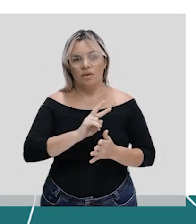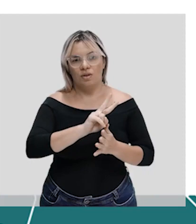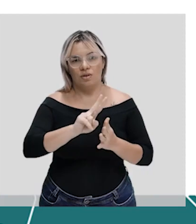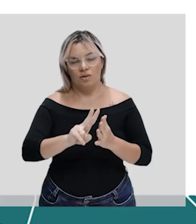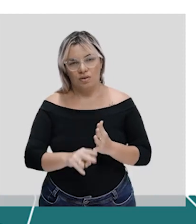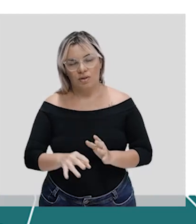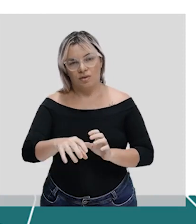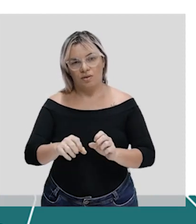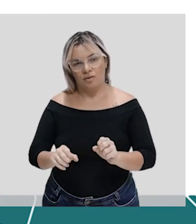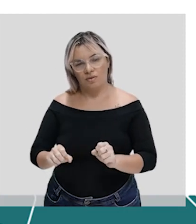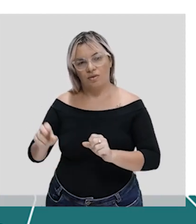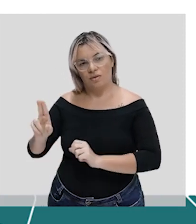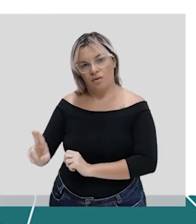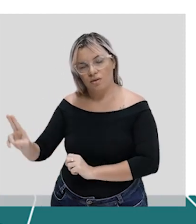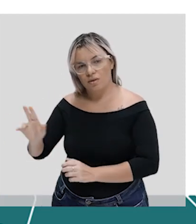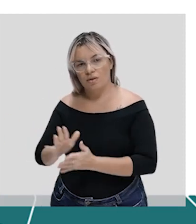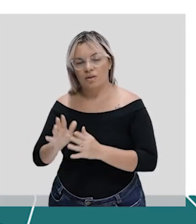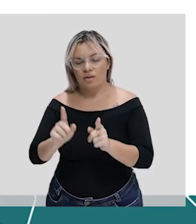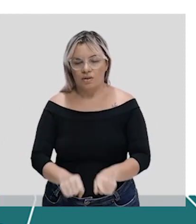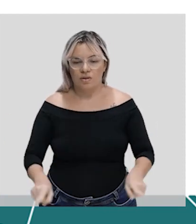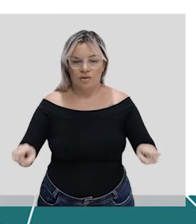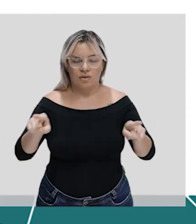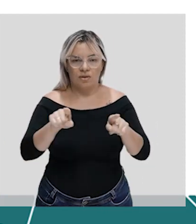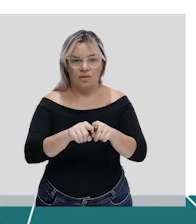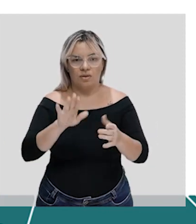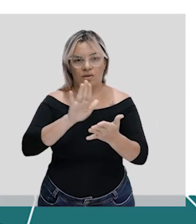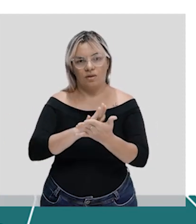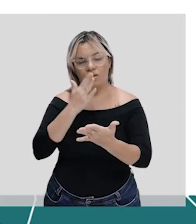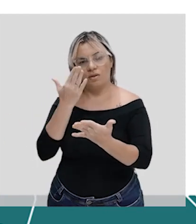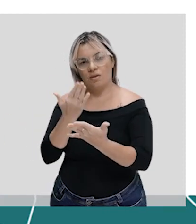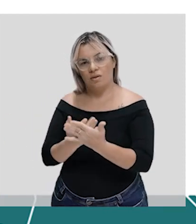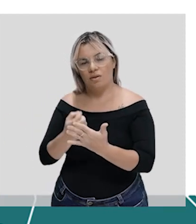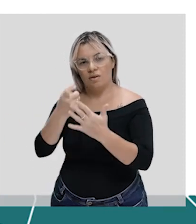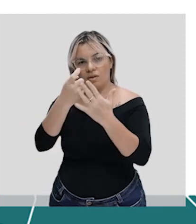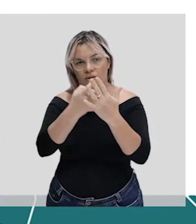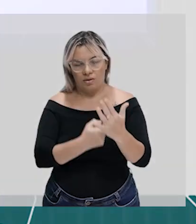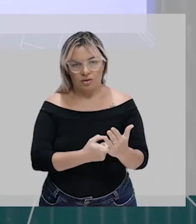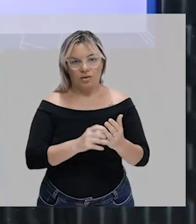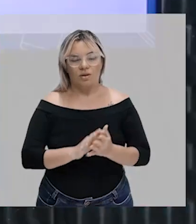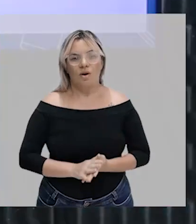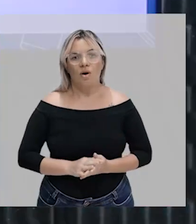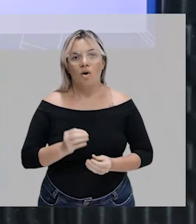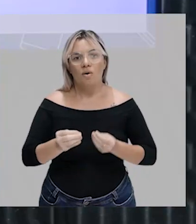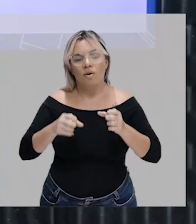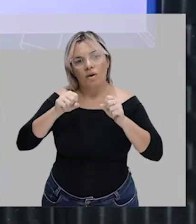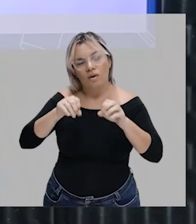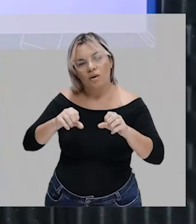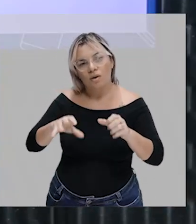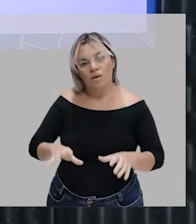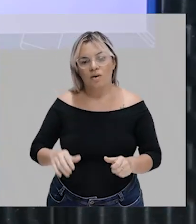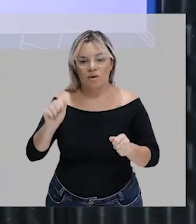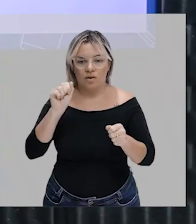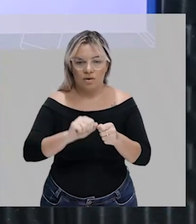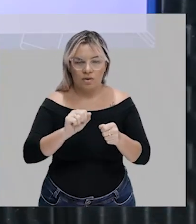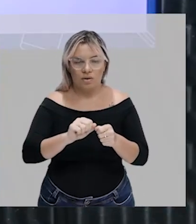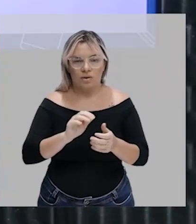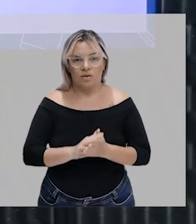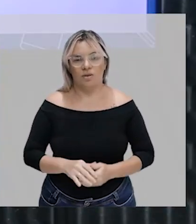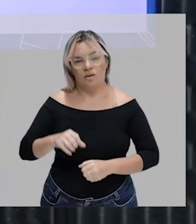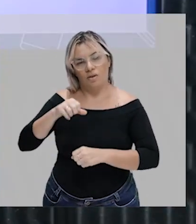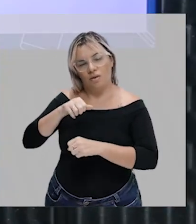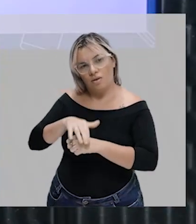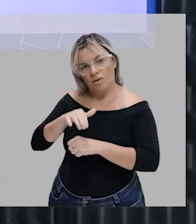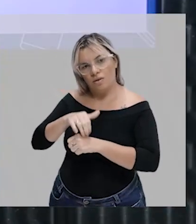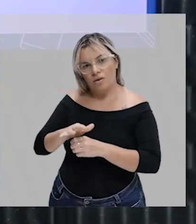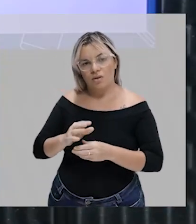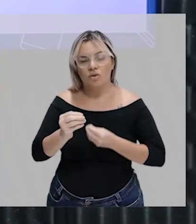universidades, e também a interpretação de texto, para ensinar vocês como fazer, dar dicas